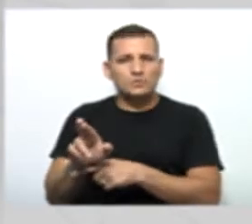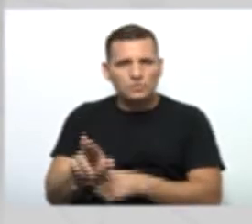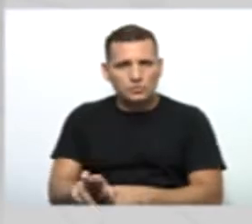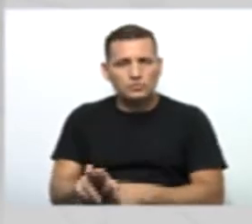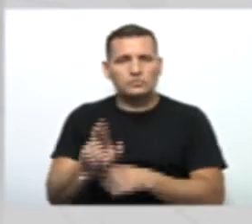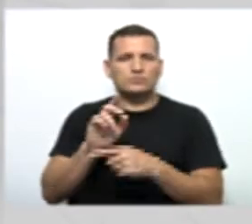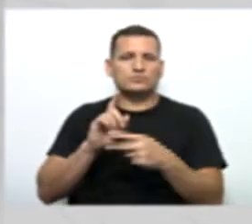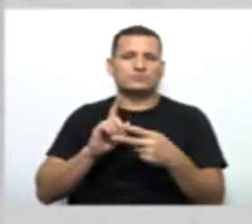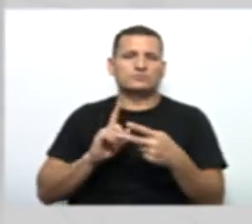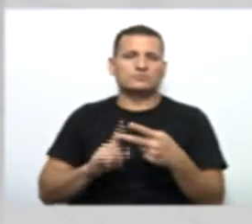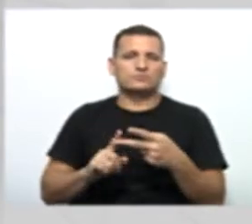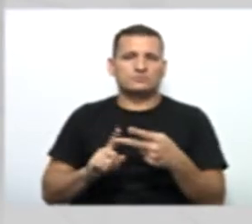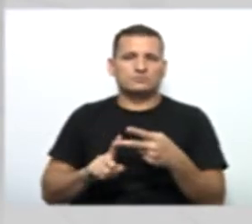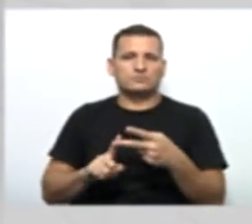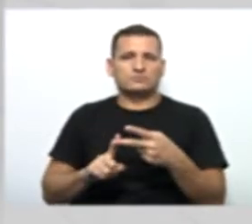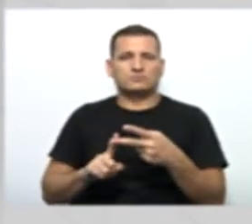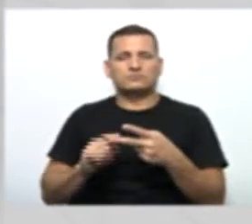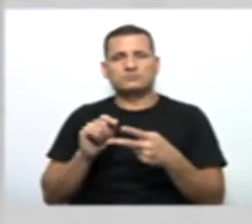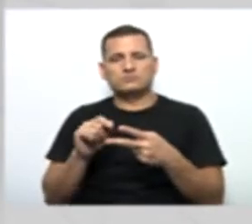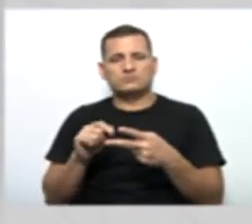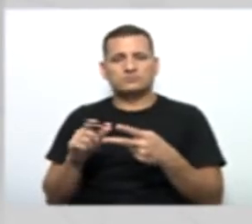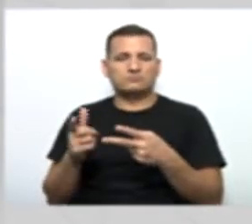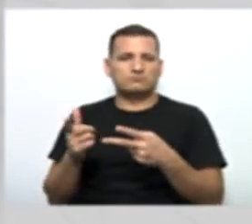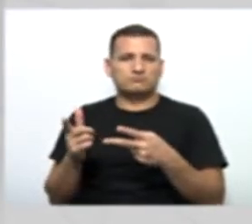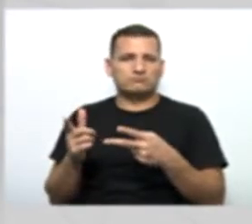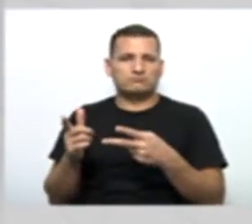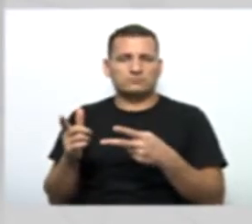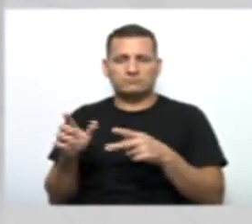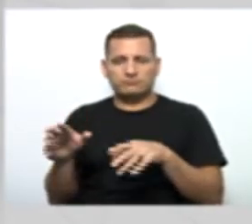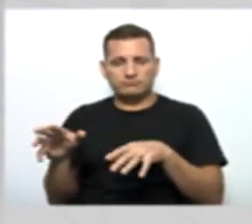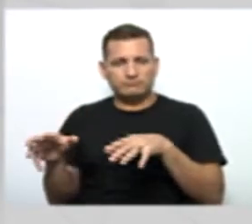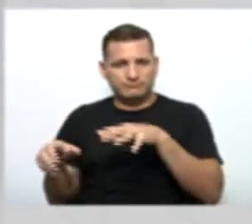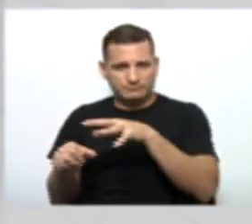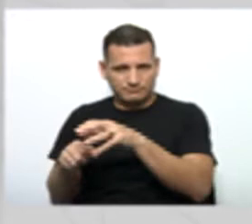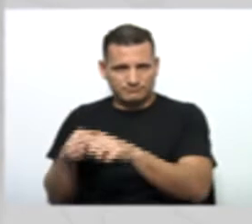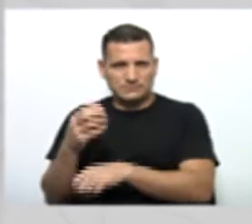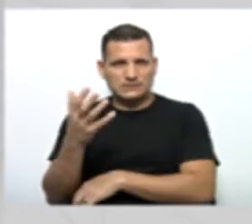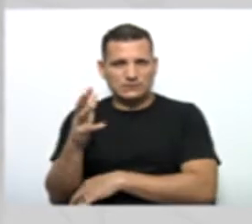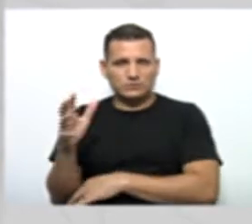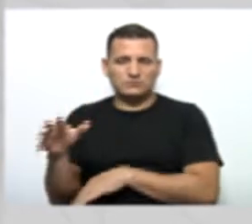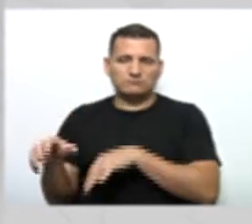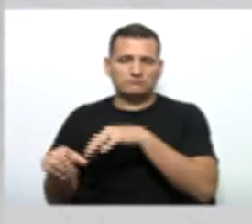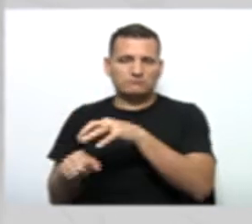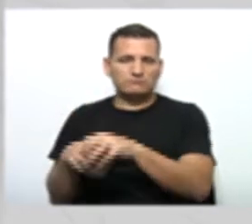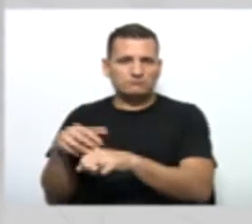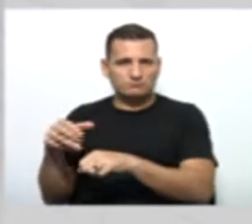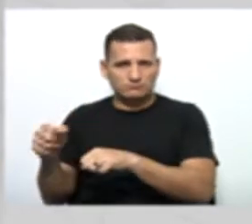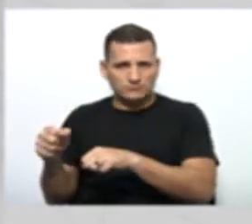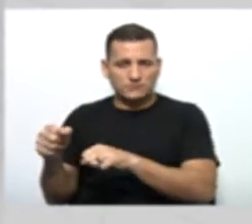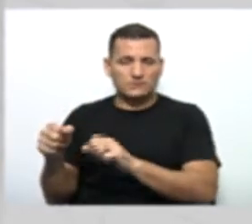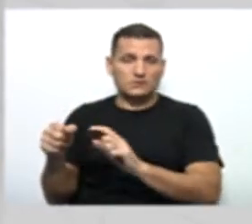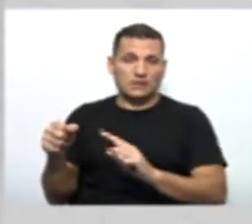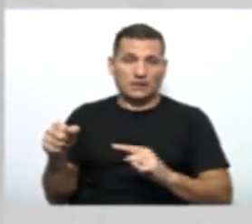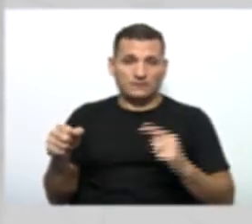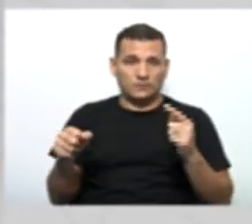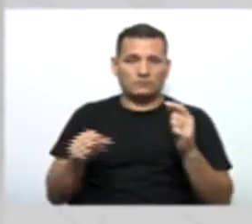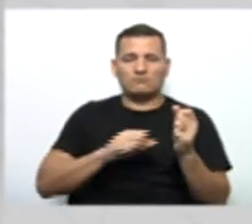que você retira da natureza, a quantidade de recursos que você retira da natureza, e a quantidade de dejetos que você lança